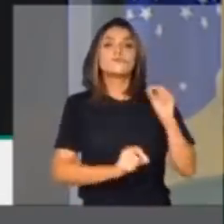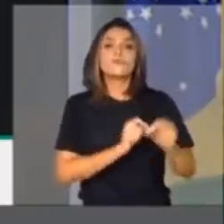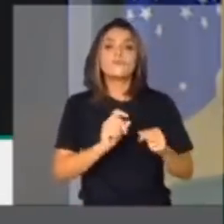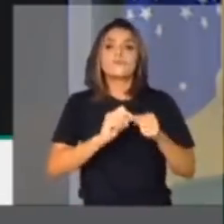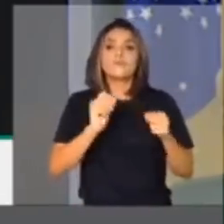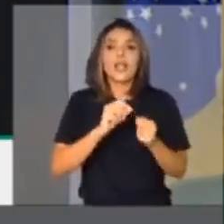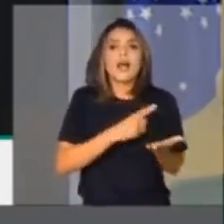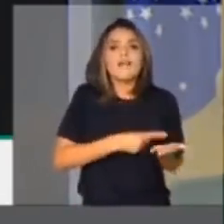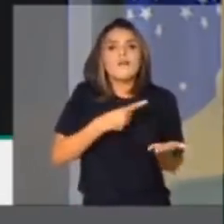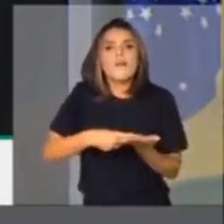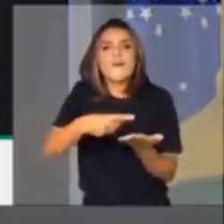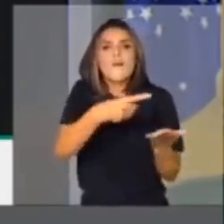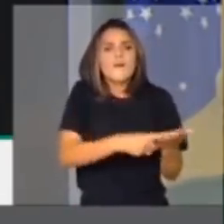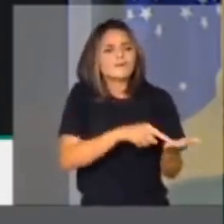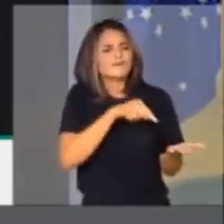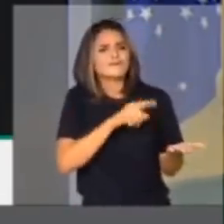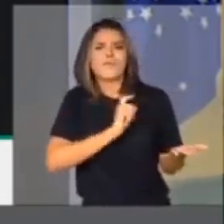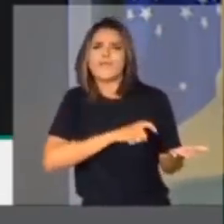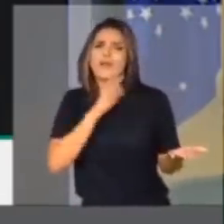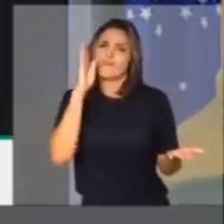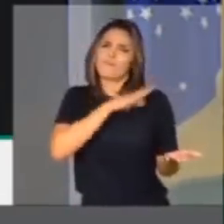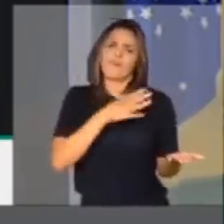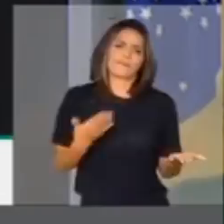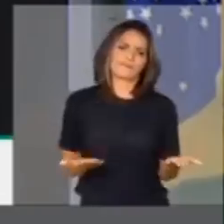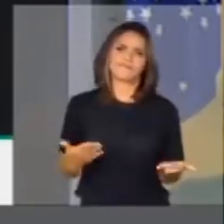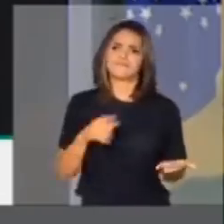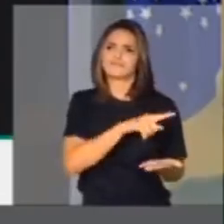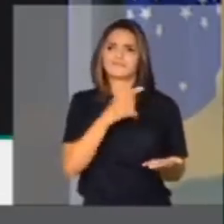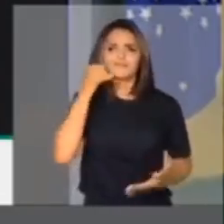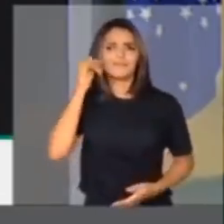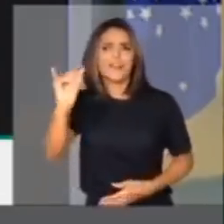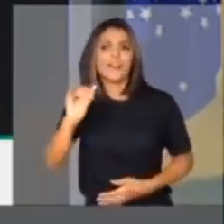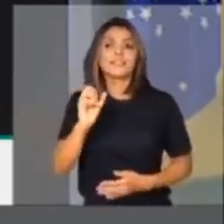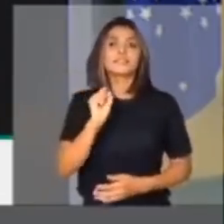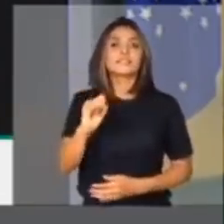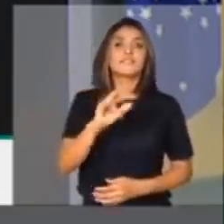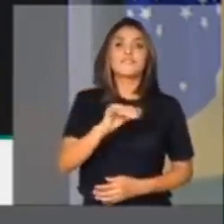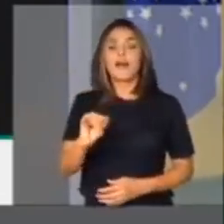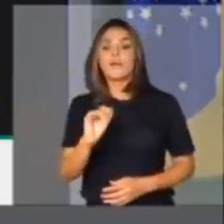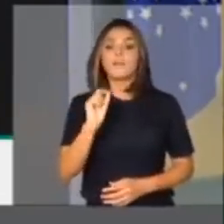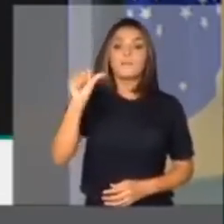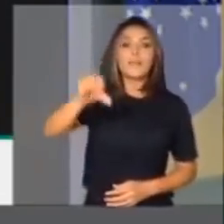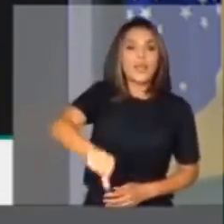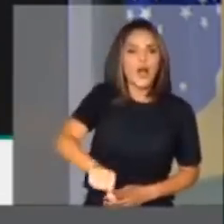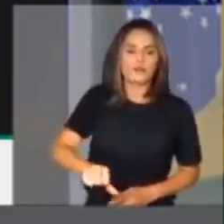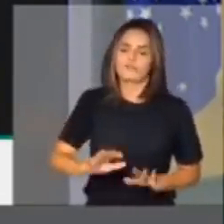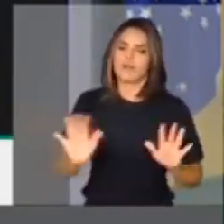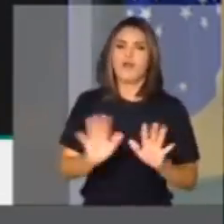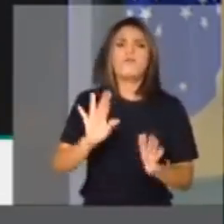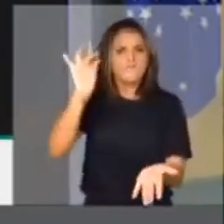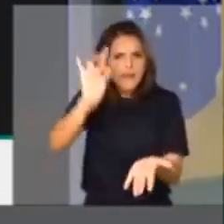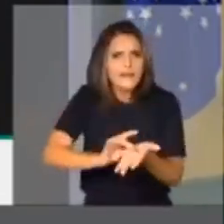de fazendo um acordo mal feito com o PP, simplesmente para evitar um suposto mal maior, quando na verdade a gente pode